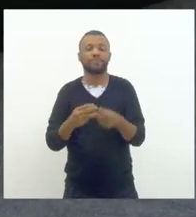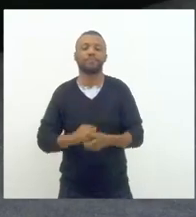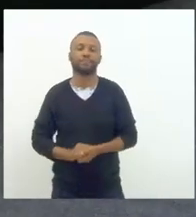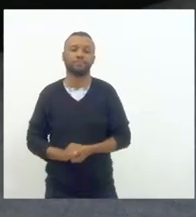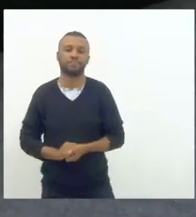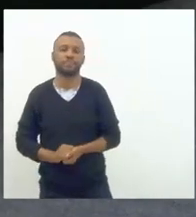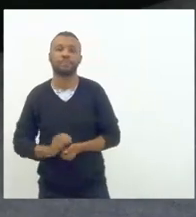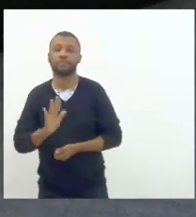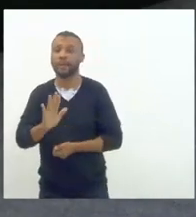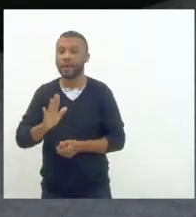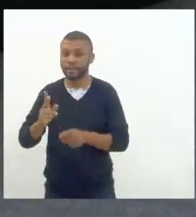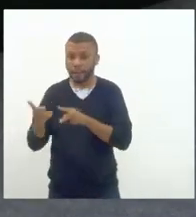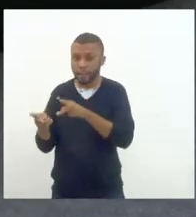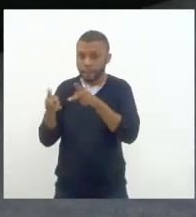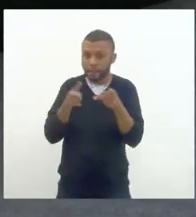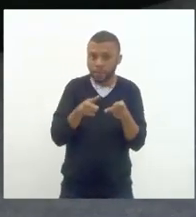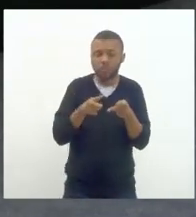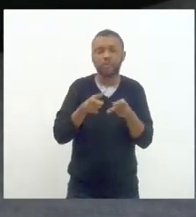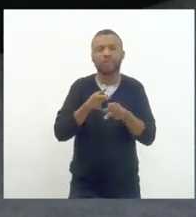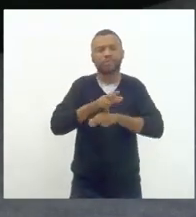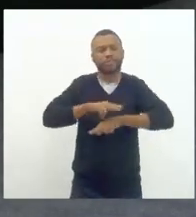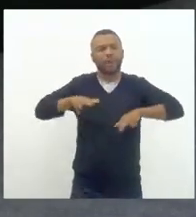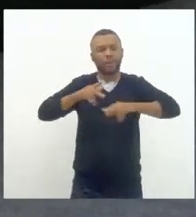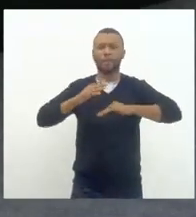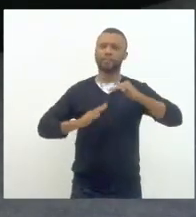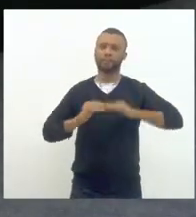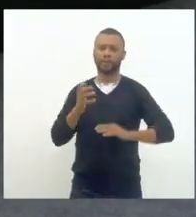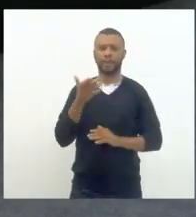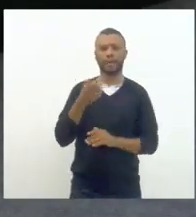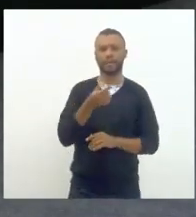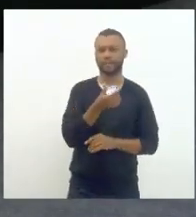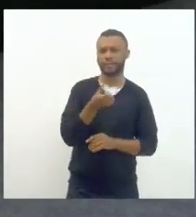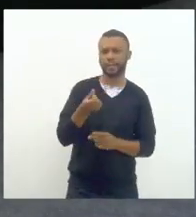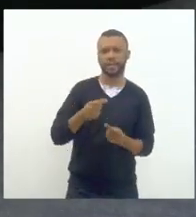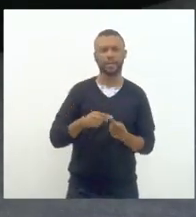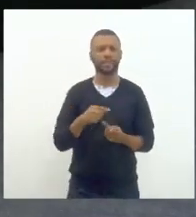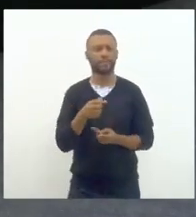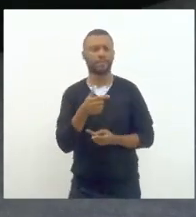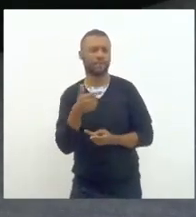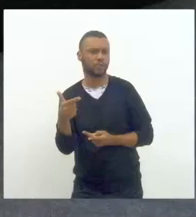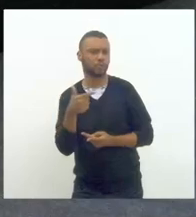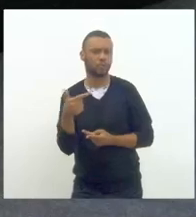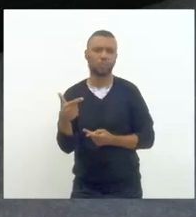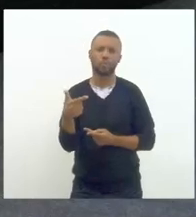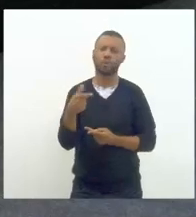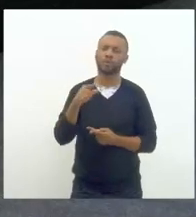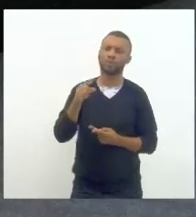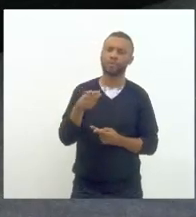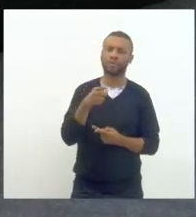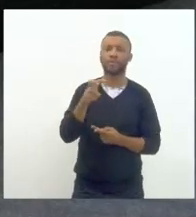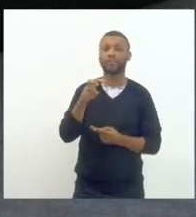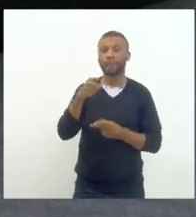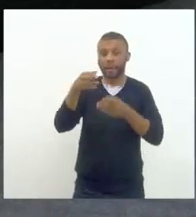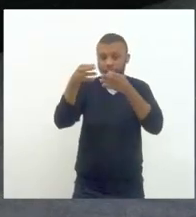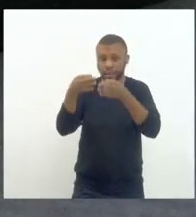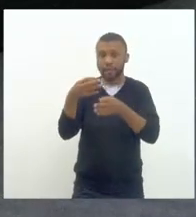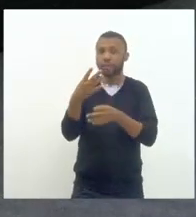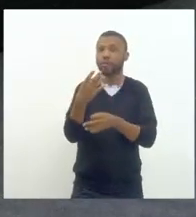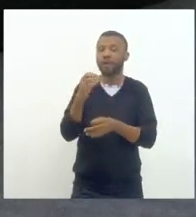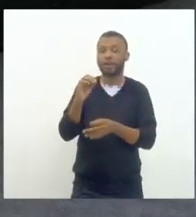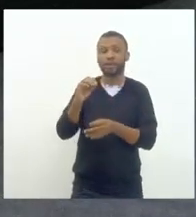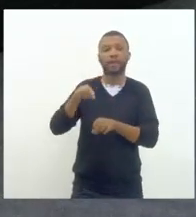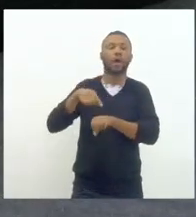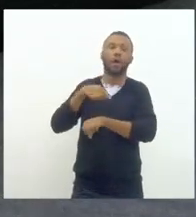a migração também que muitos profissionais desejam, que é de 16, 22 horas e meia, para eventualmente 40 horas. Esse é um grande